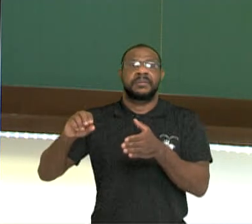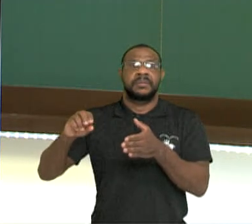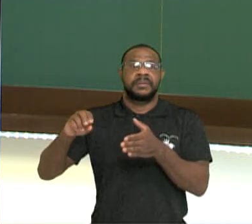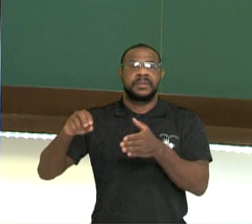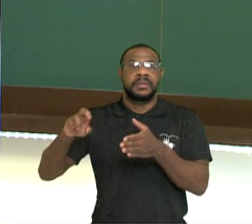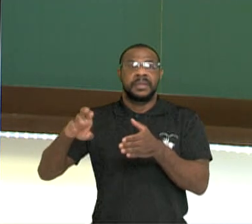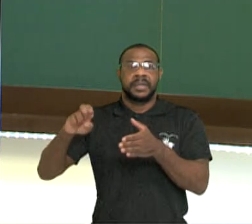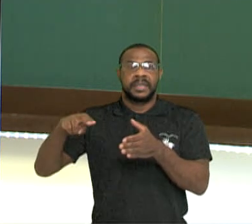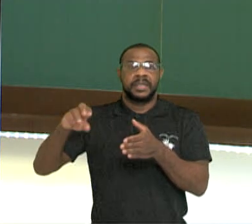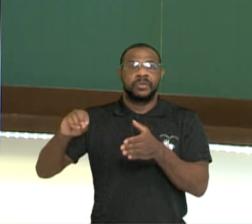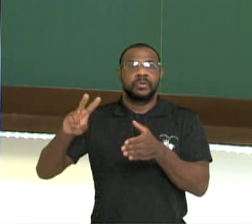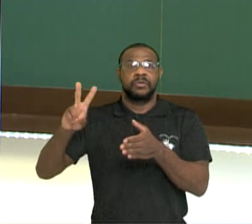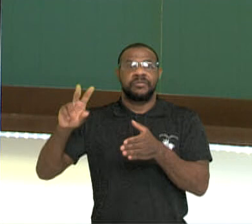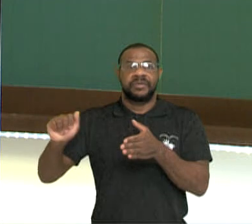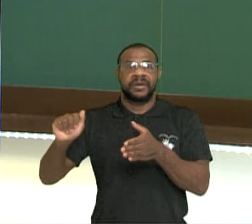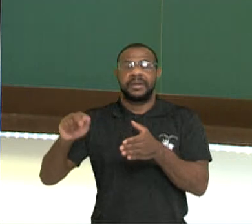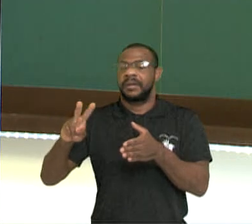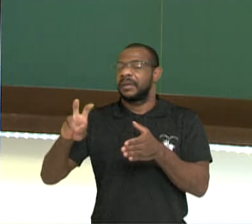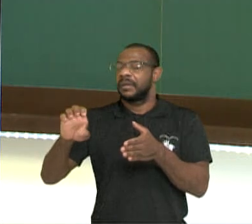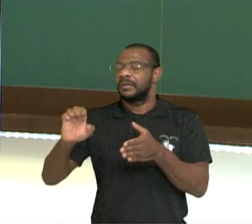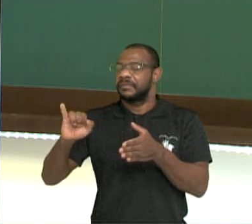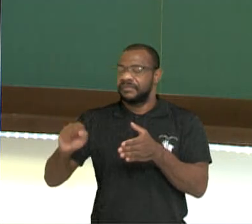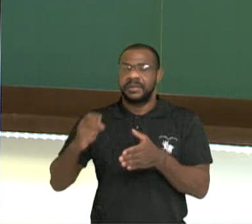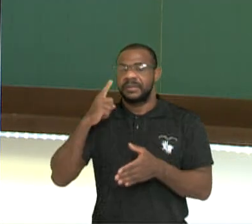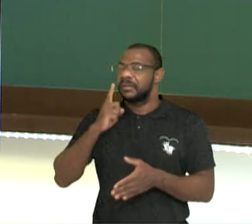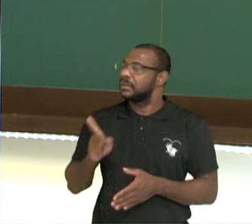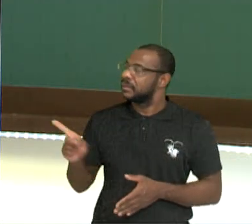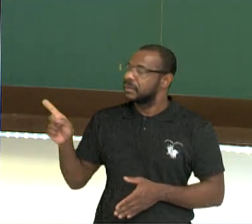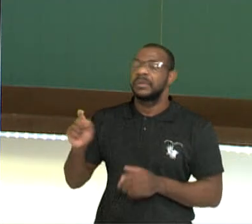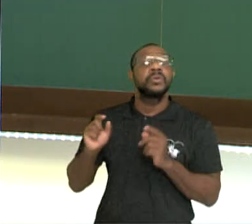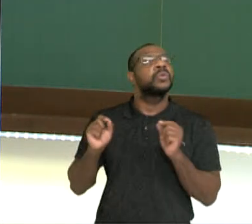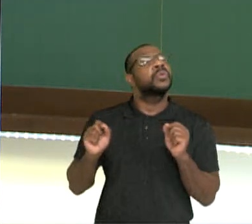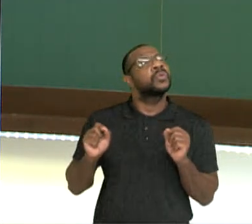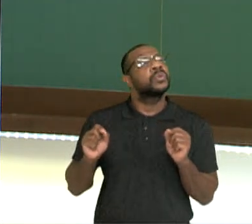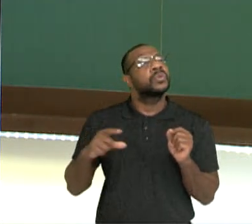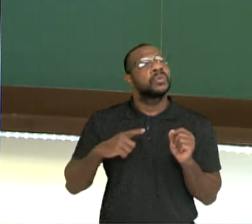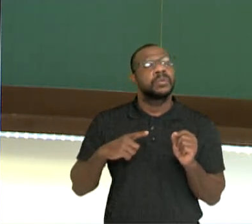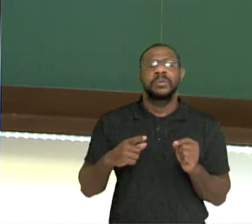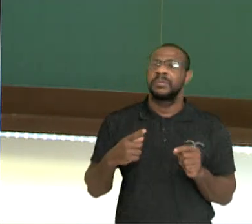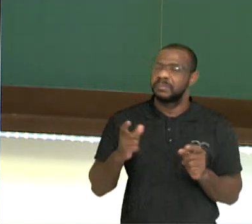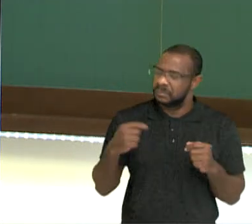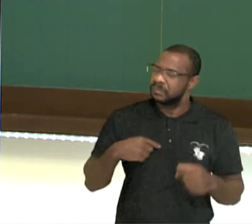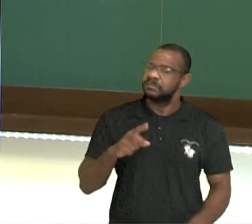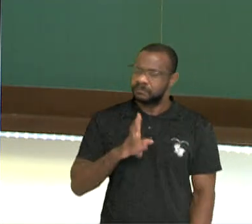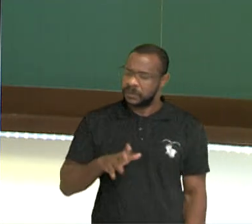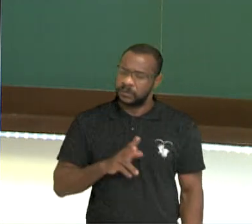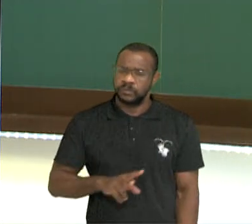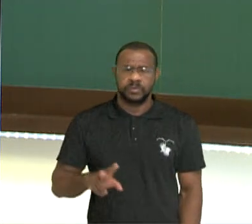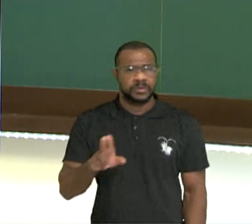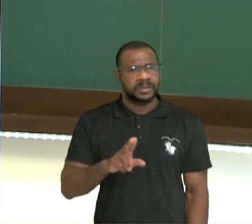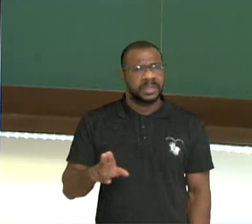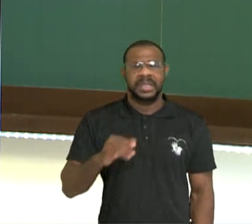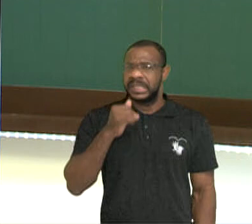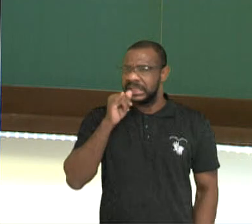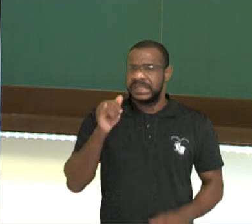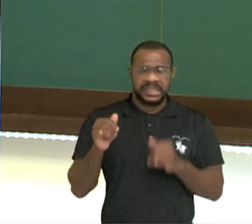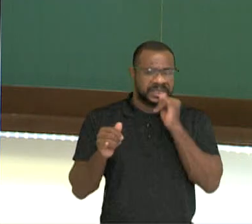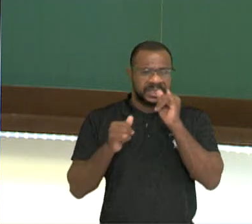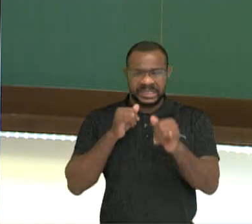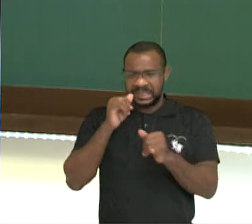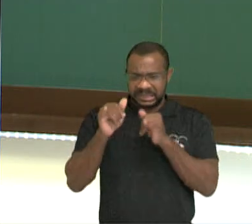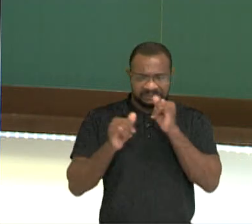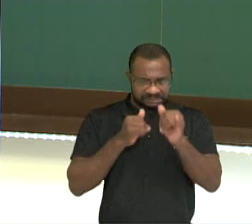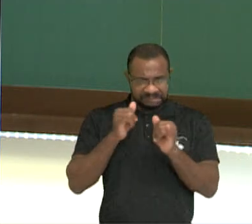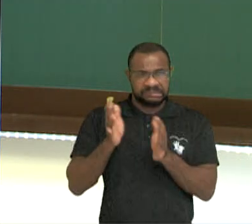são utilizadas pelo ser humano. Quer dizer que, por mais que a gente venha utilizar as fontes de energia, nós estejamos utilizando